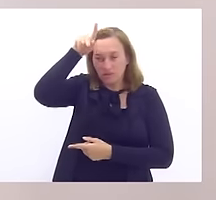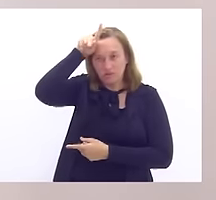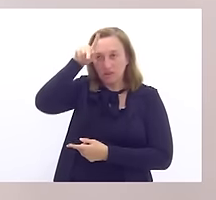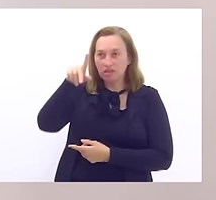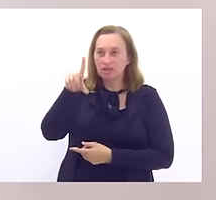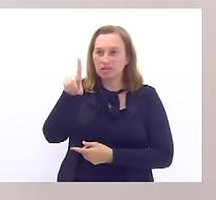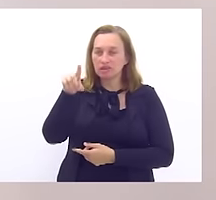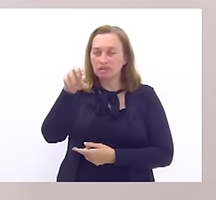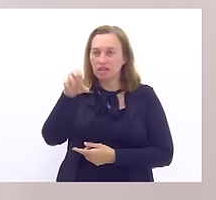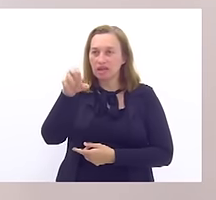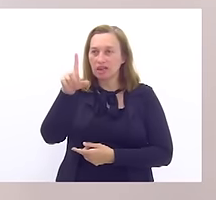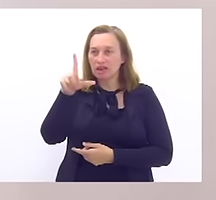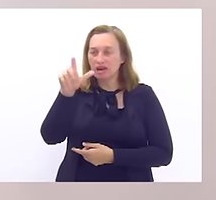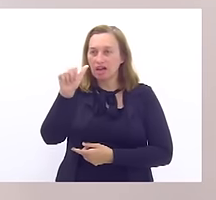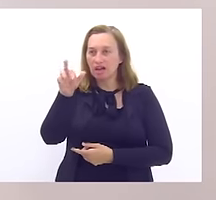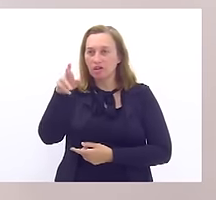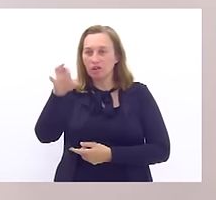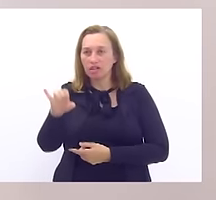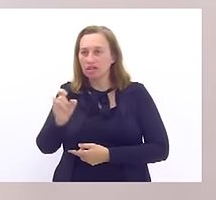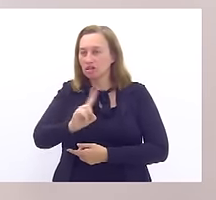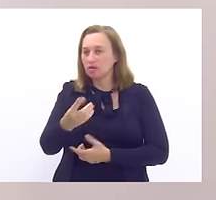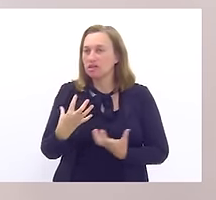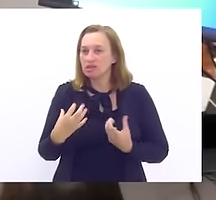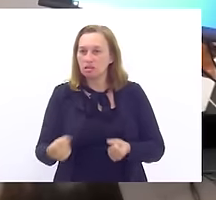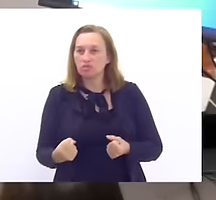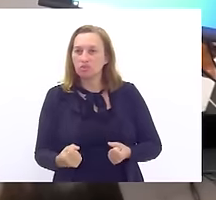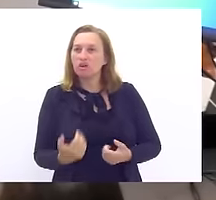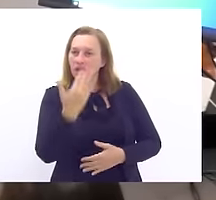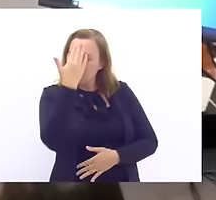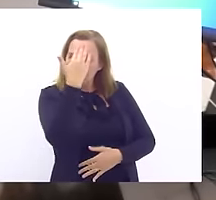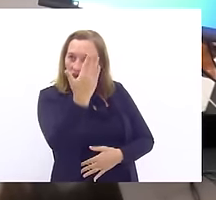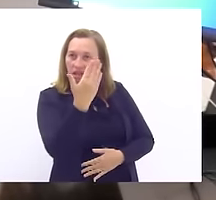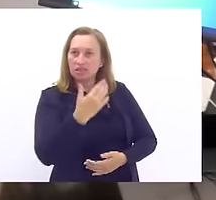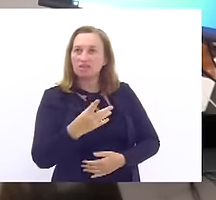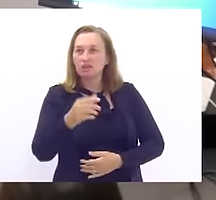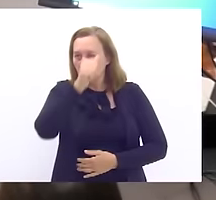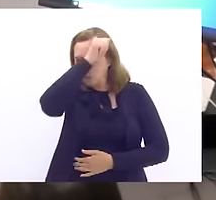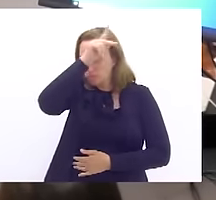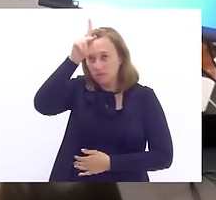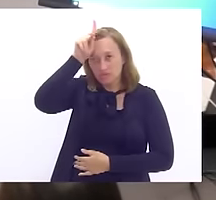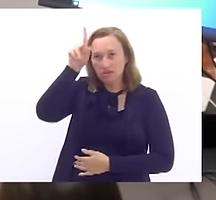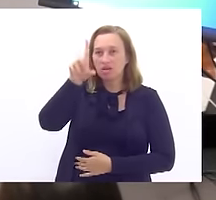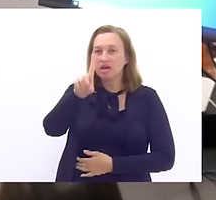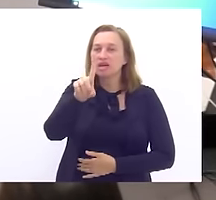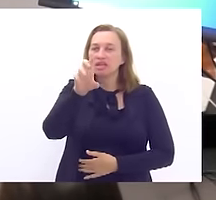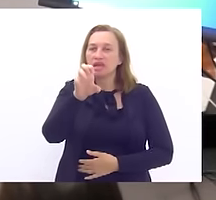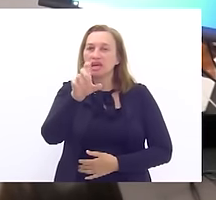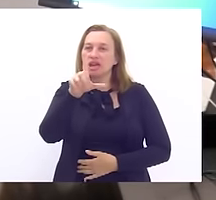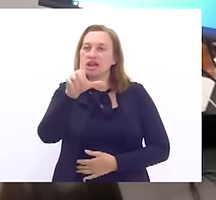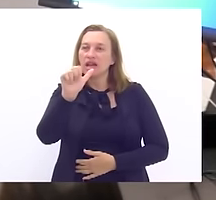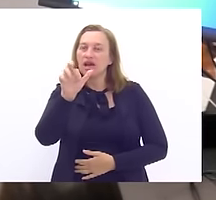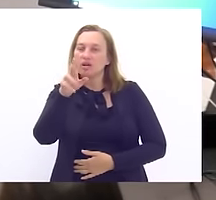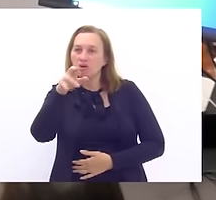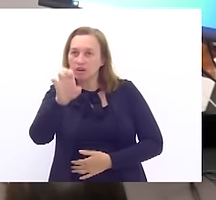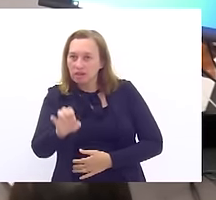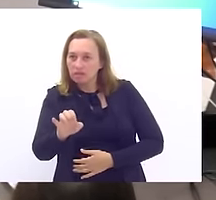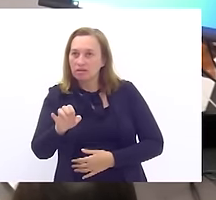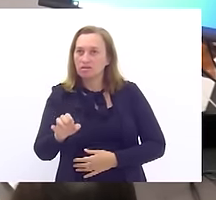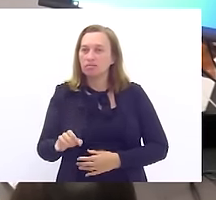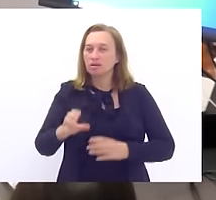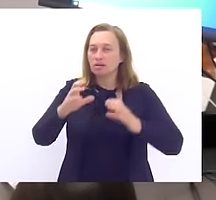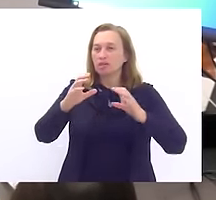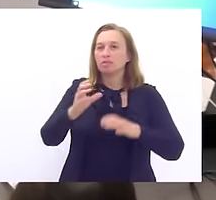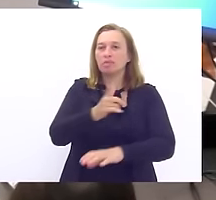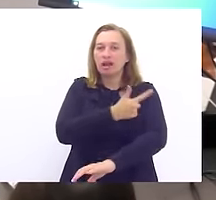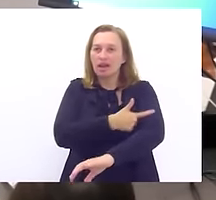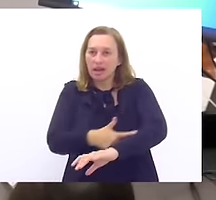essa pouca vergonha então agradecer externar aqui o cumprimento ao prefeito de laroli pela postura decente com